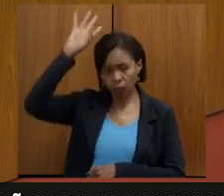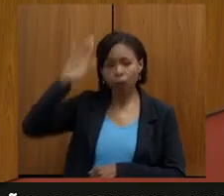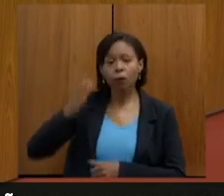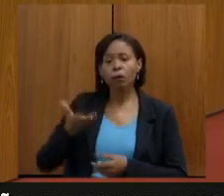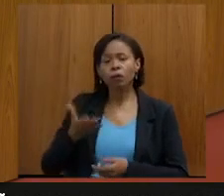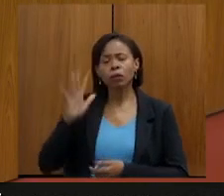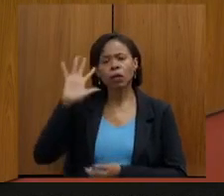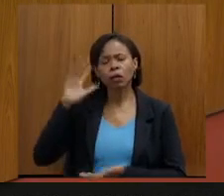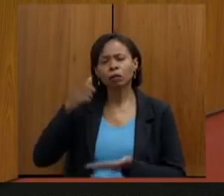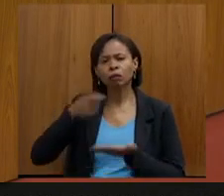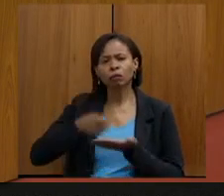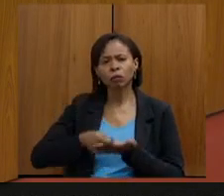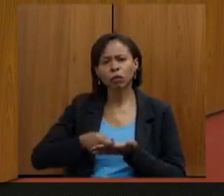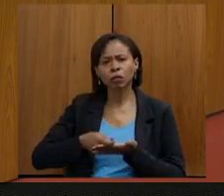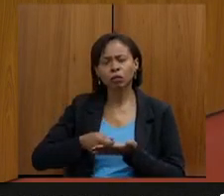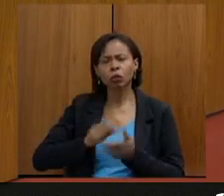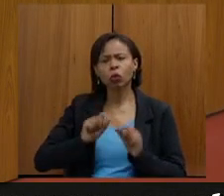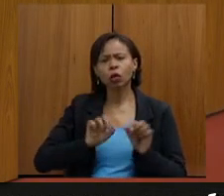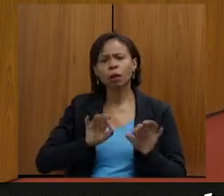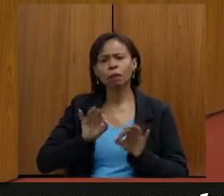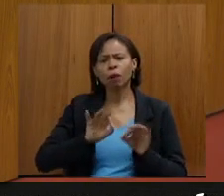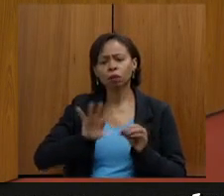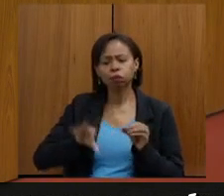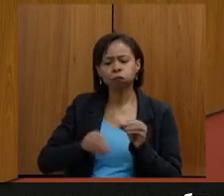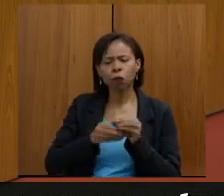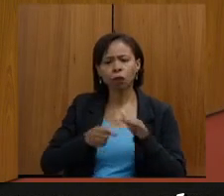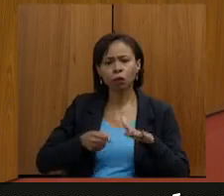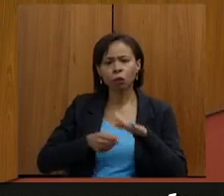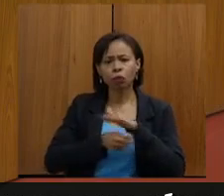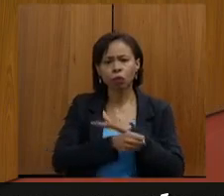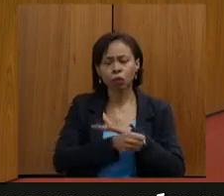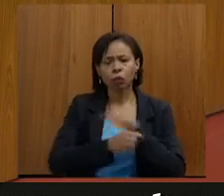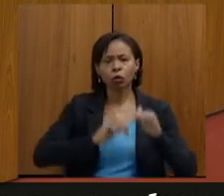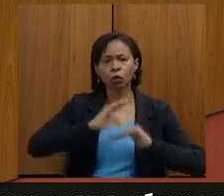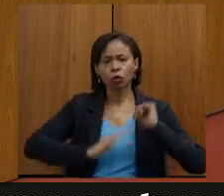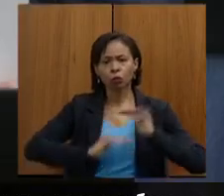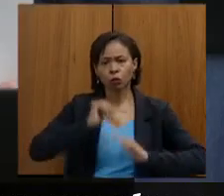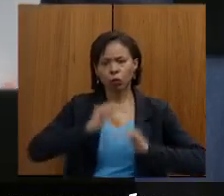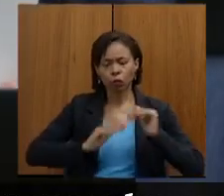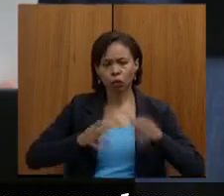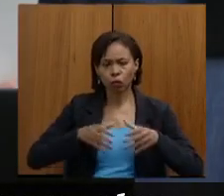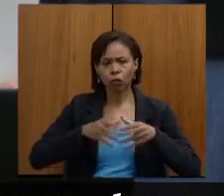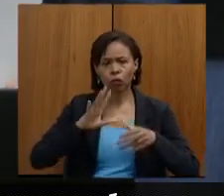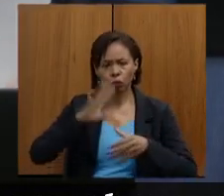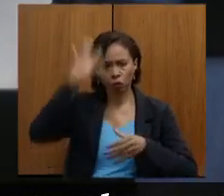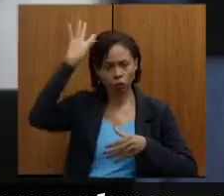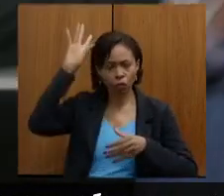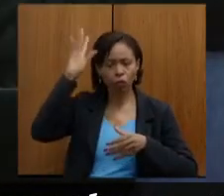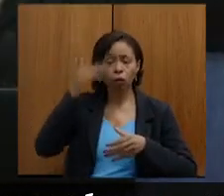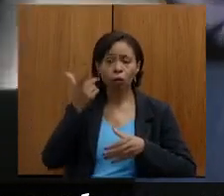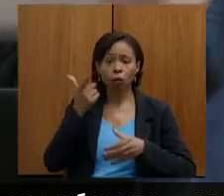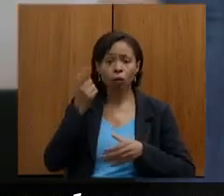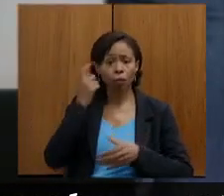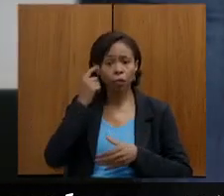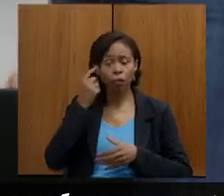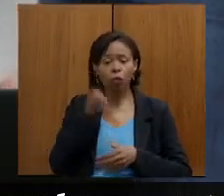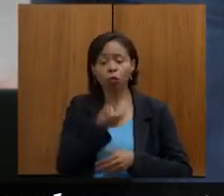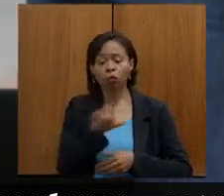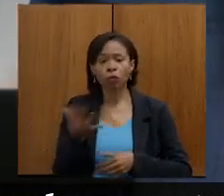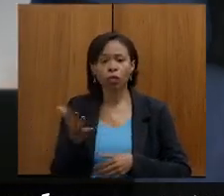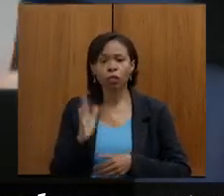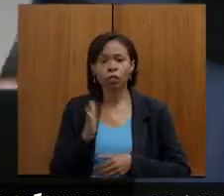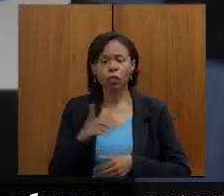pedir providências consubstanciado no programa de recomposição do efetivo da instituição Considerando o gráfico de efetivo existente